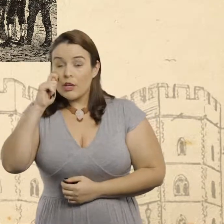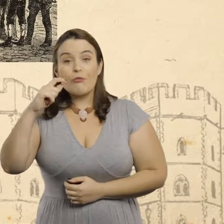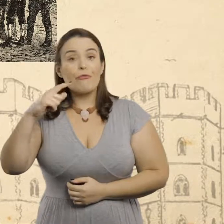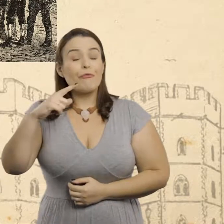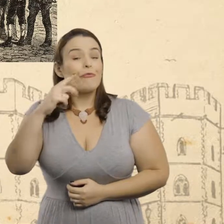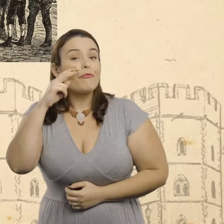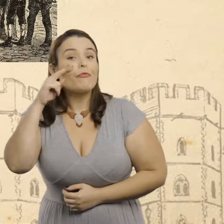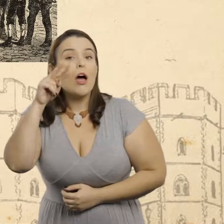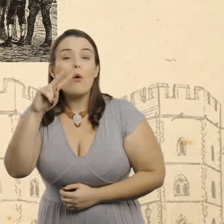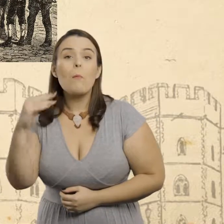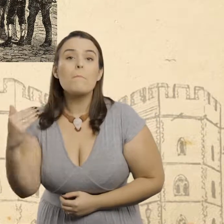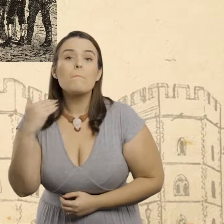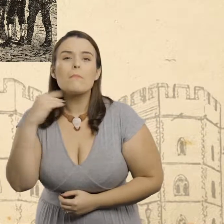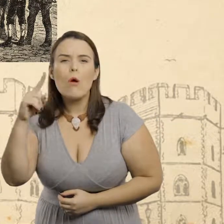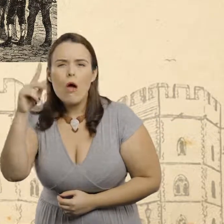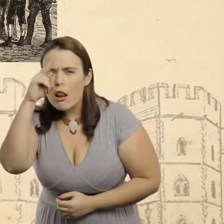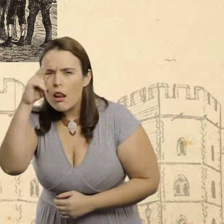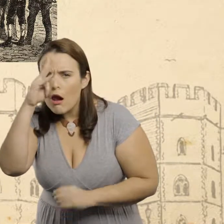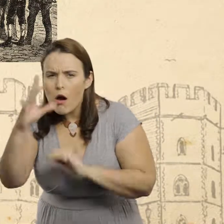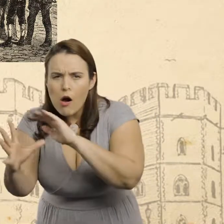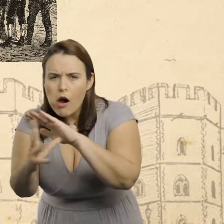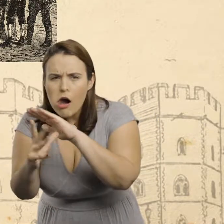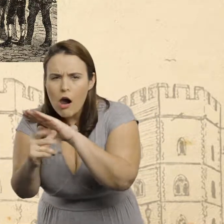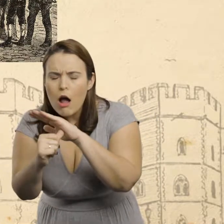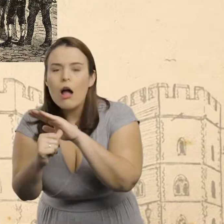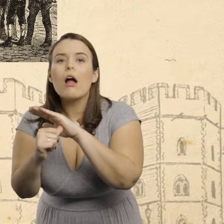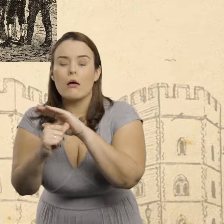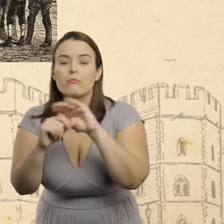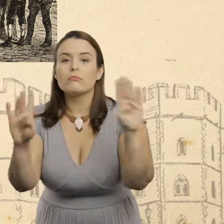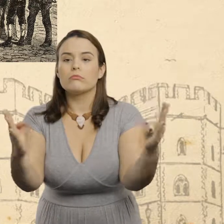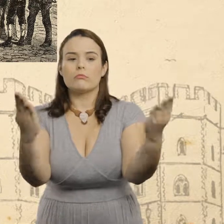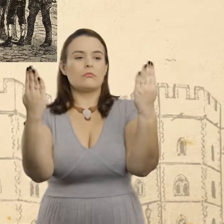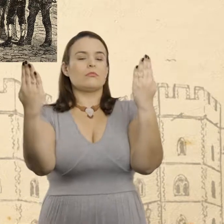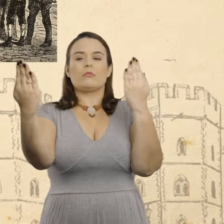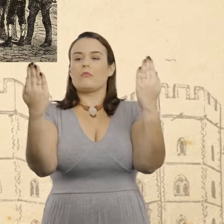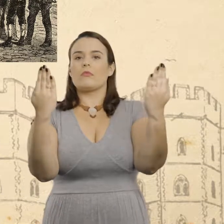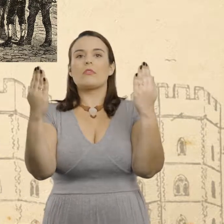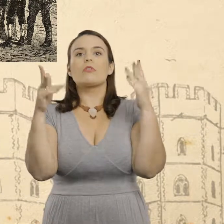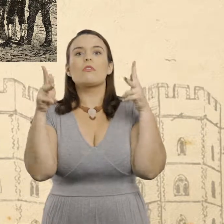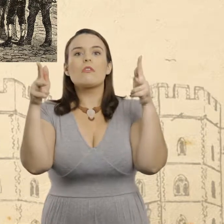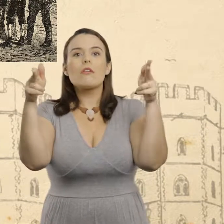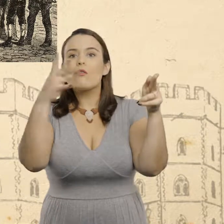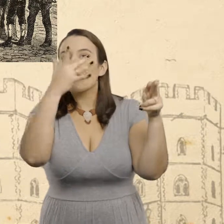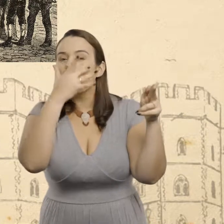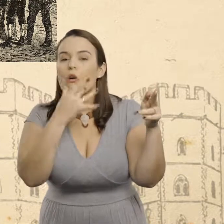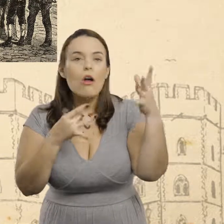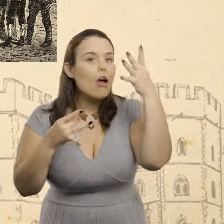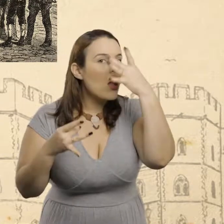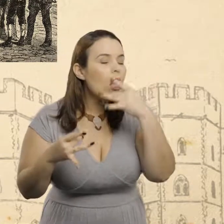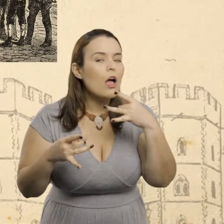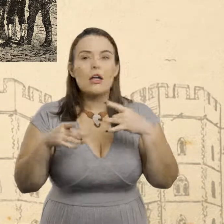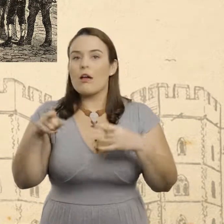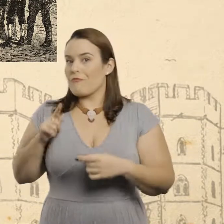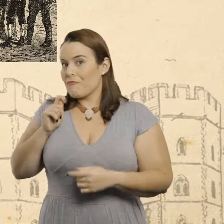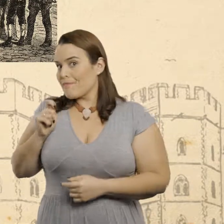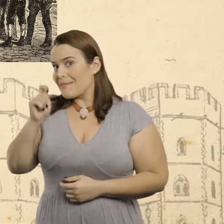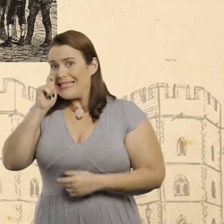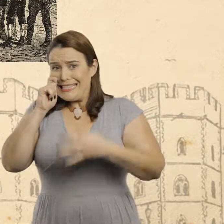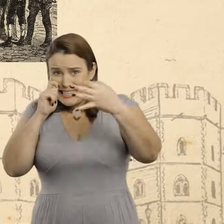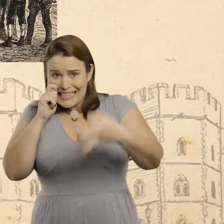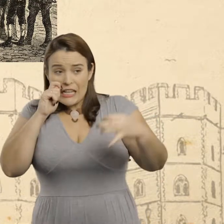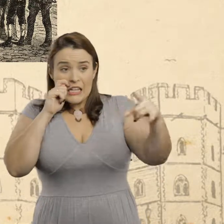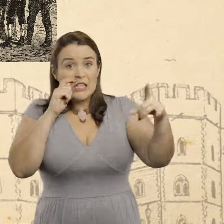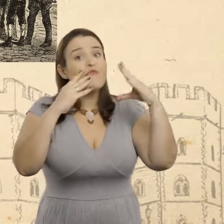homem que havia assaltado o banco em Londres. O ladrão era muito parecido com Phileas Fogg. O detetive tinha certeza de que